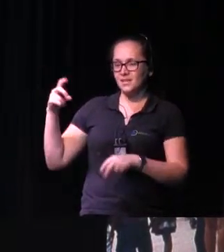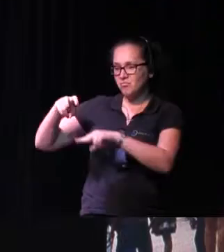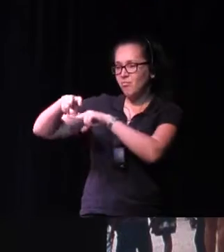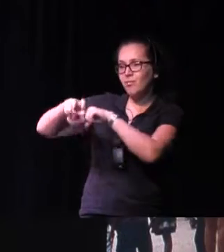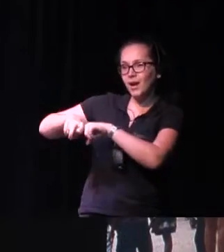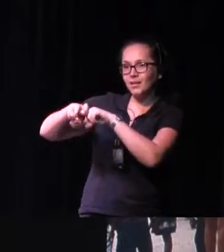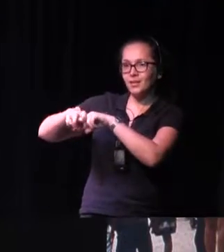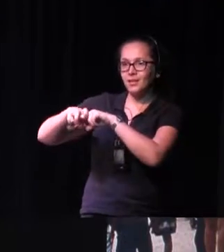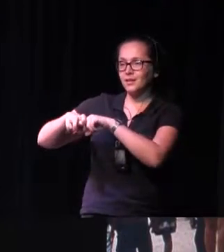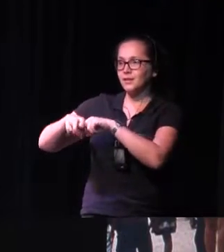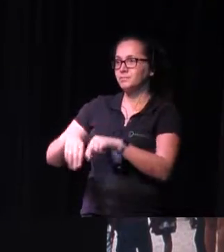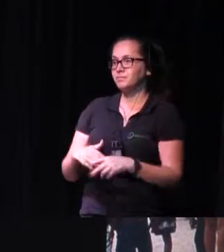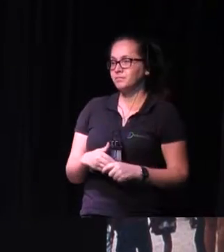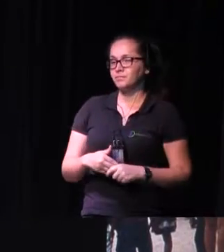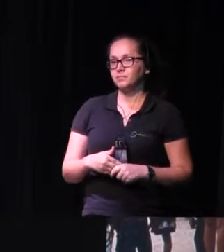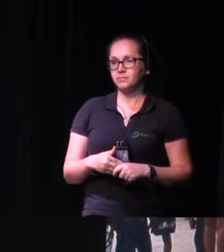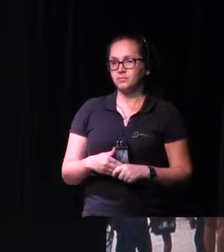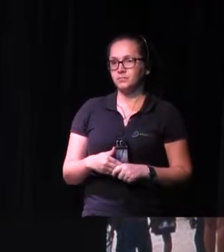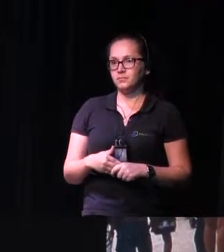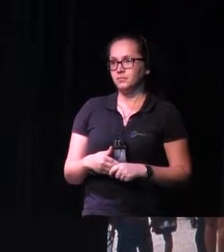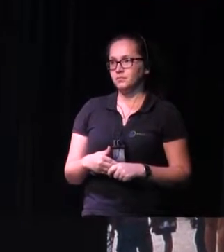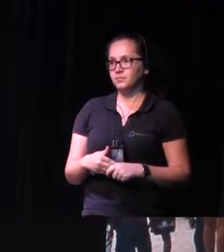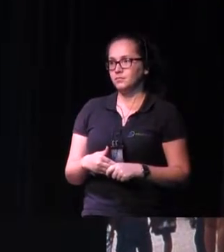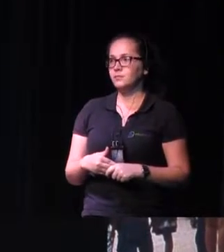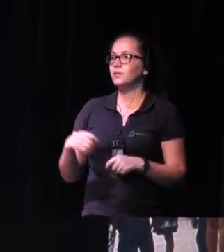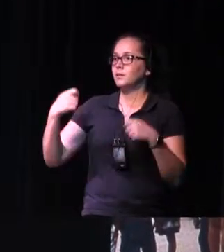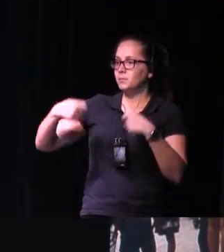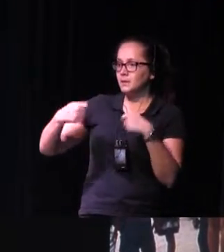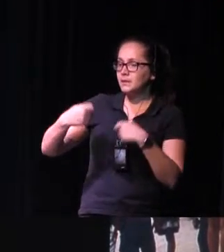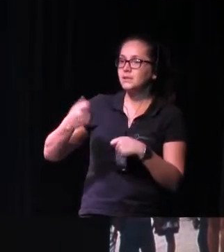essa é uma cadeira.